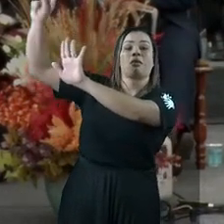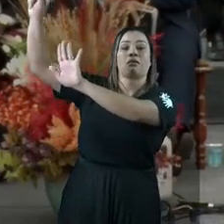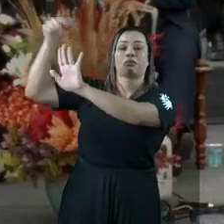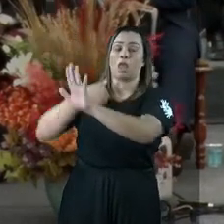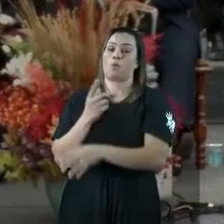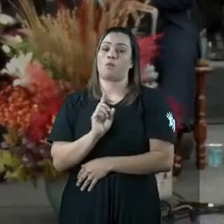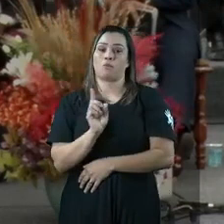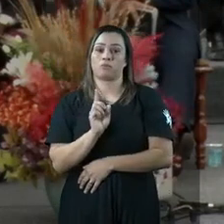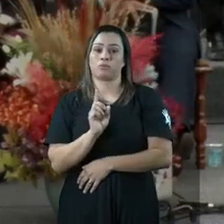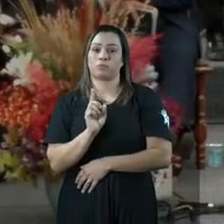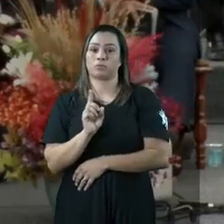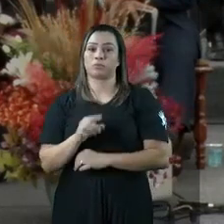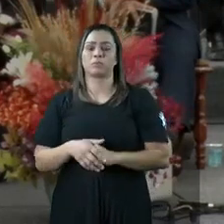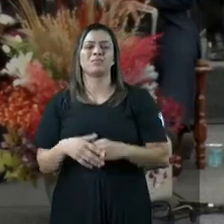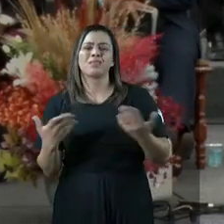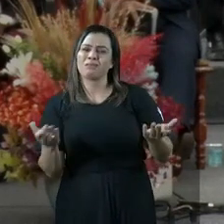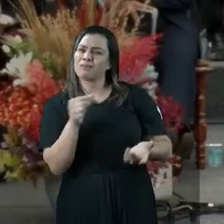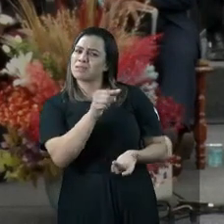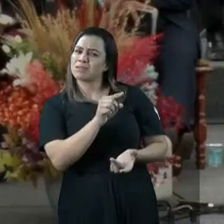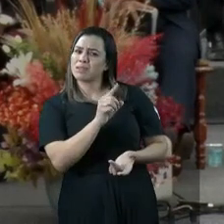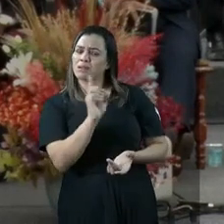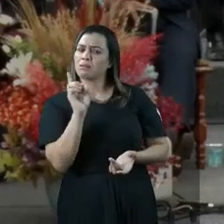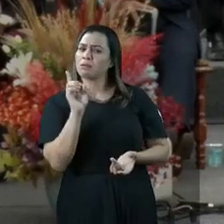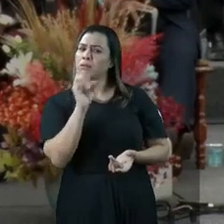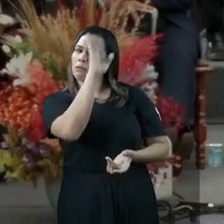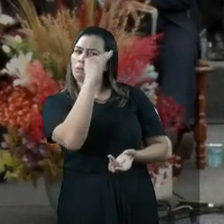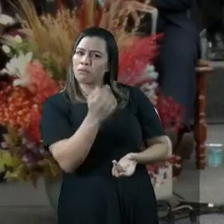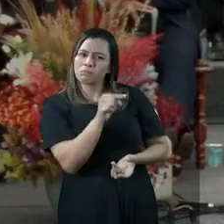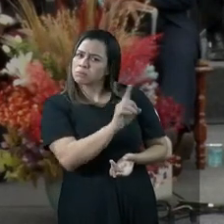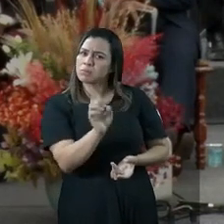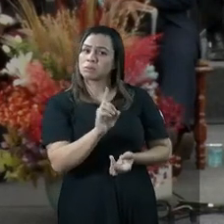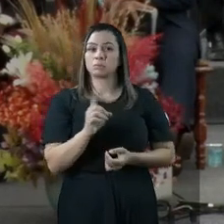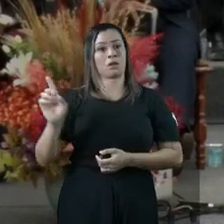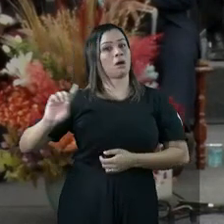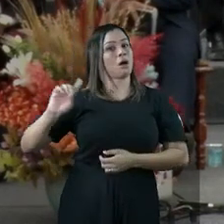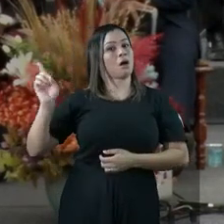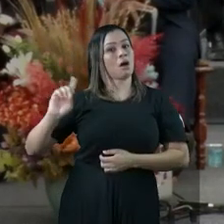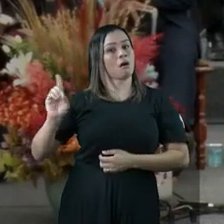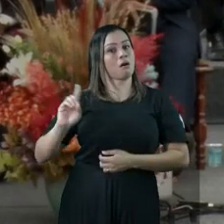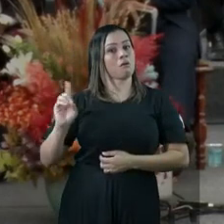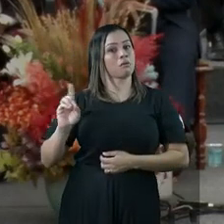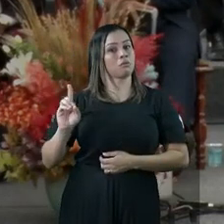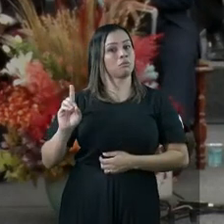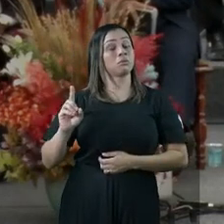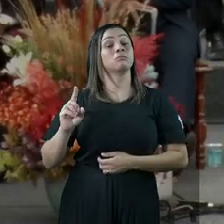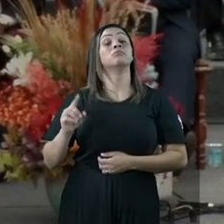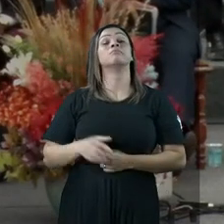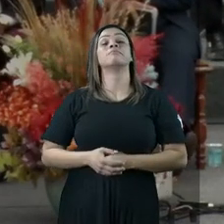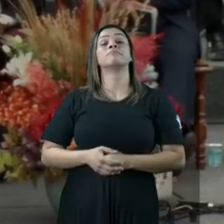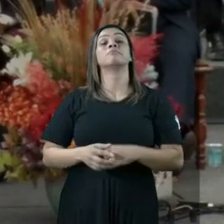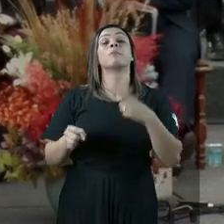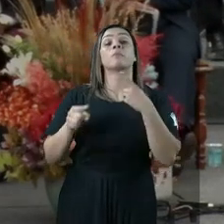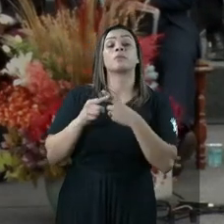O Rei da Glória não é você, Davi? Não, e nem poderia. Por quê? Porque os